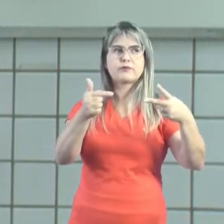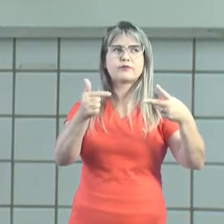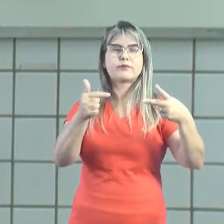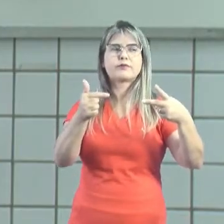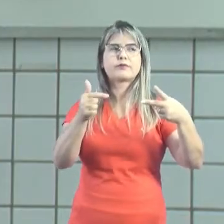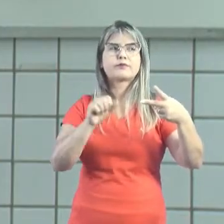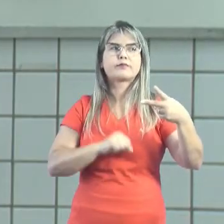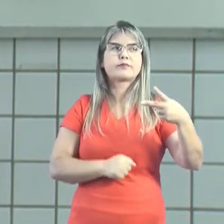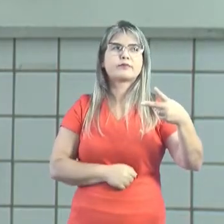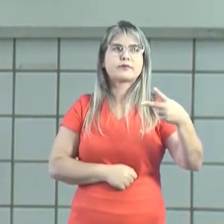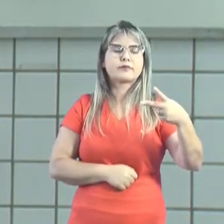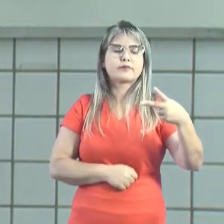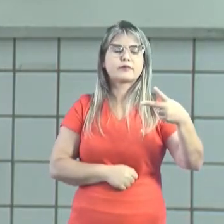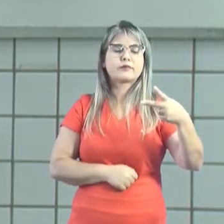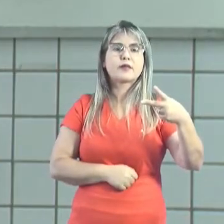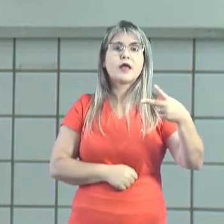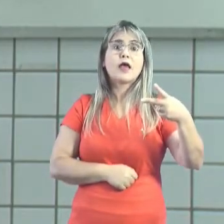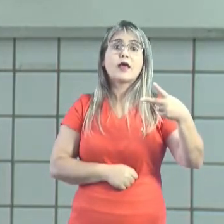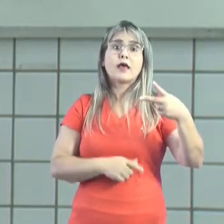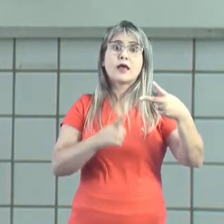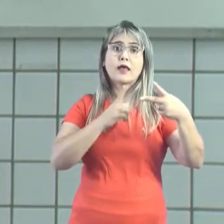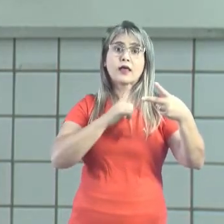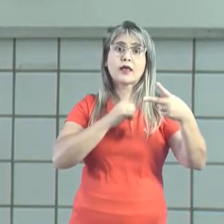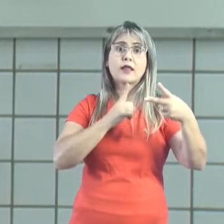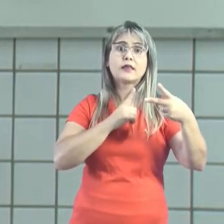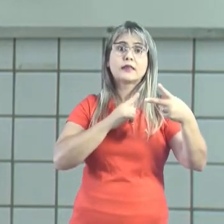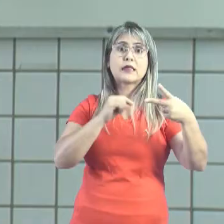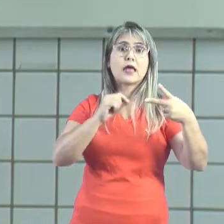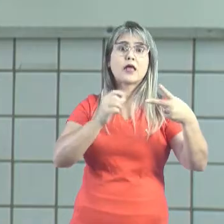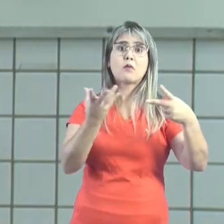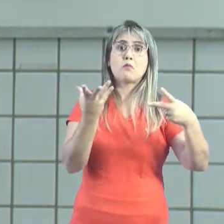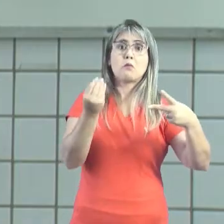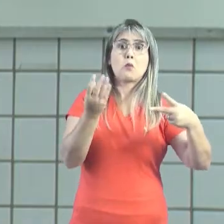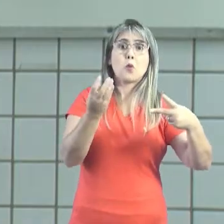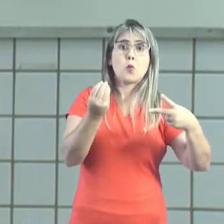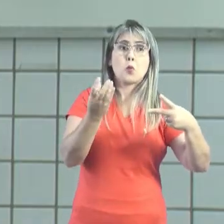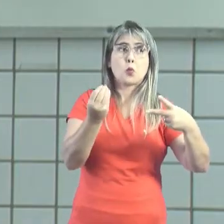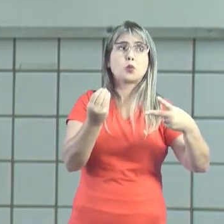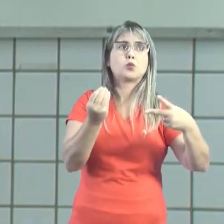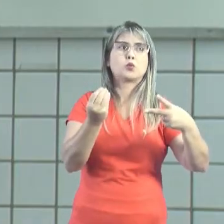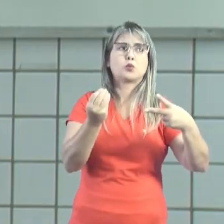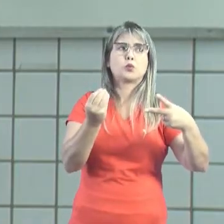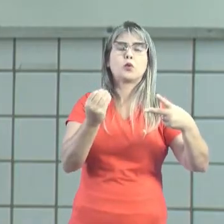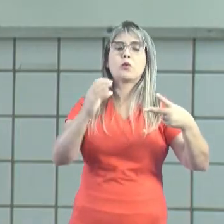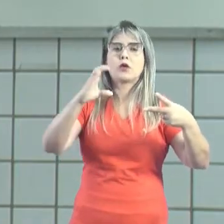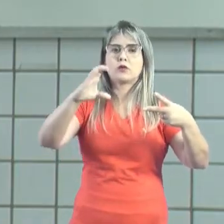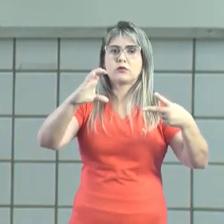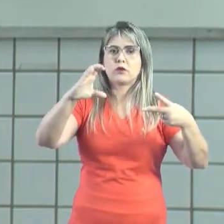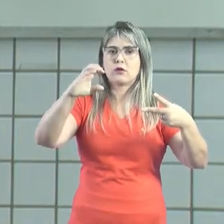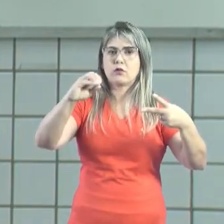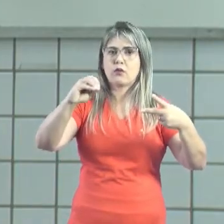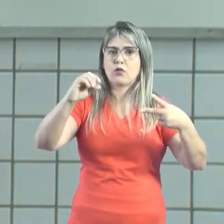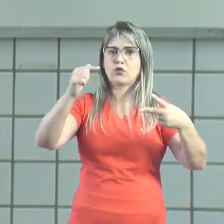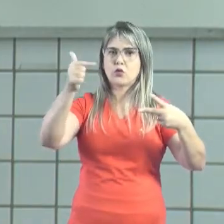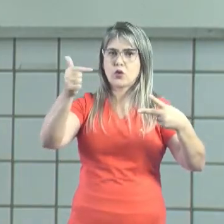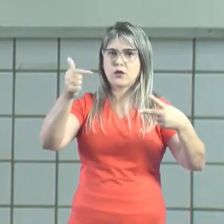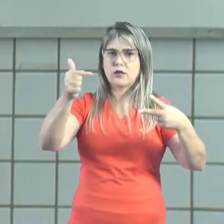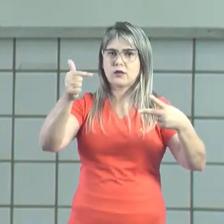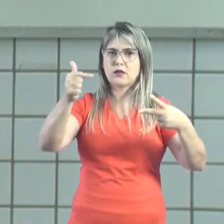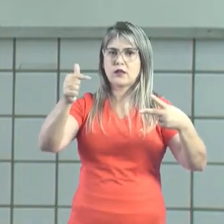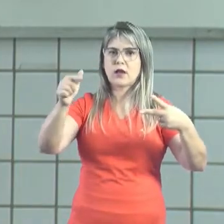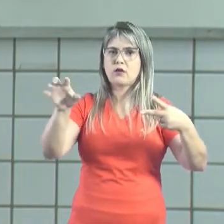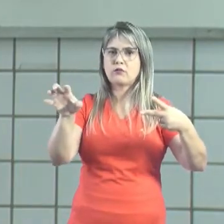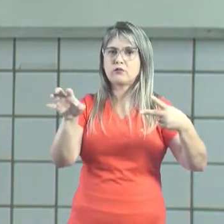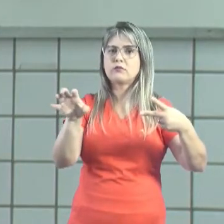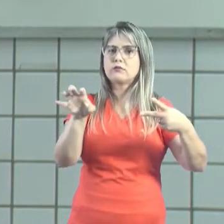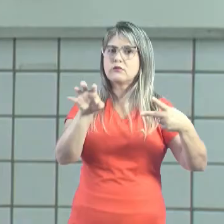de CO2, ou gás carbônico. Aqui é o símbolo químico, né, do gás oxigênio, e